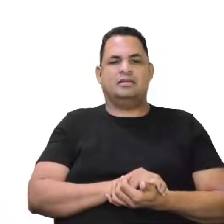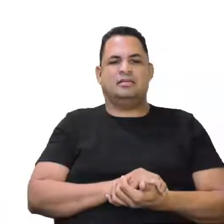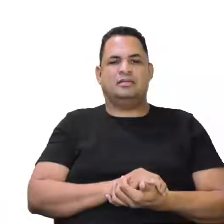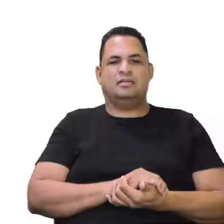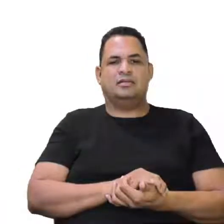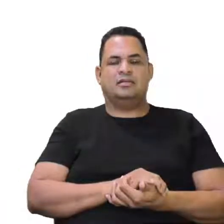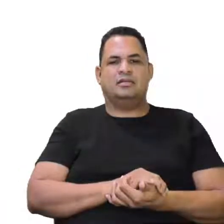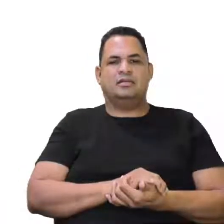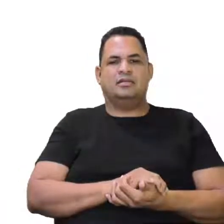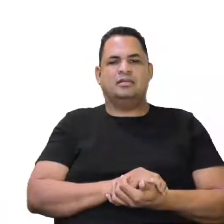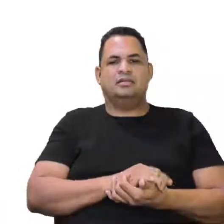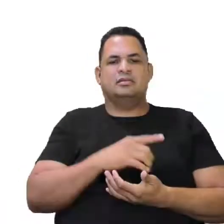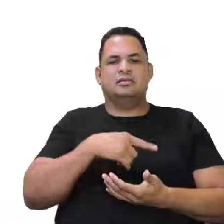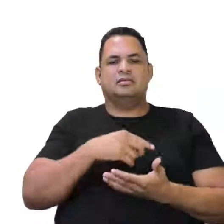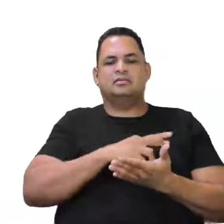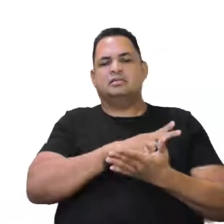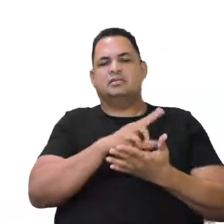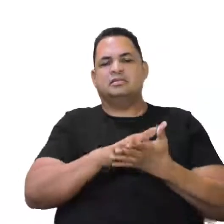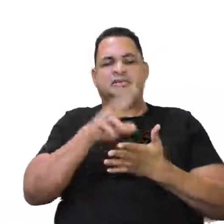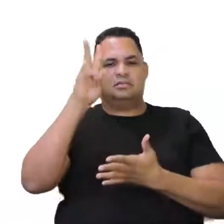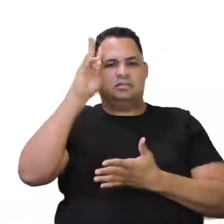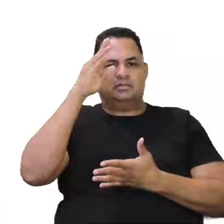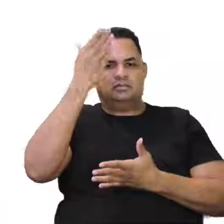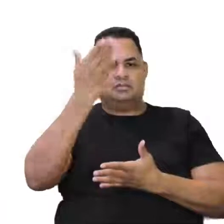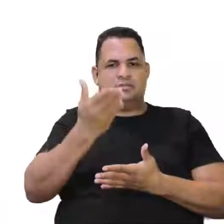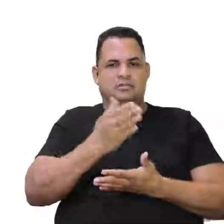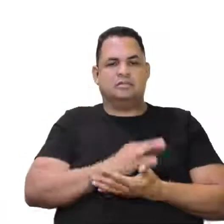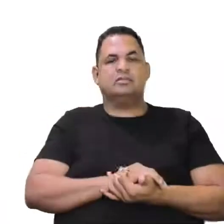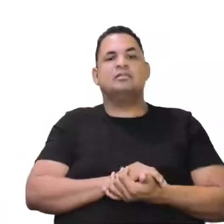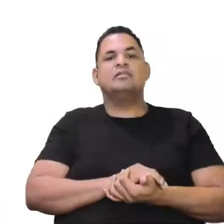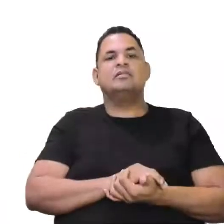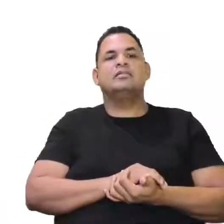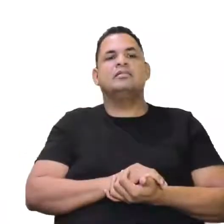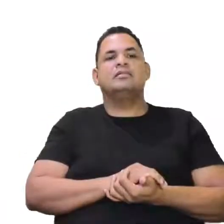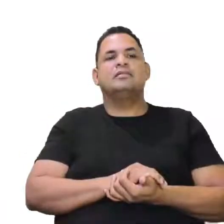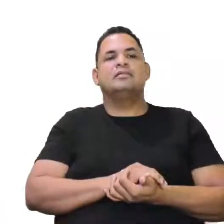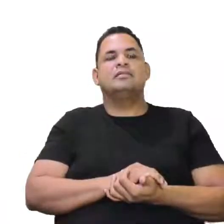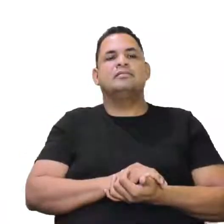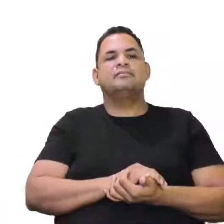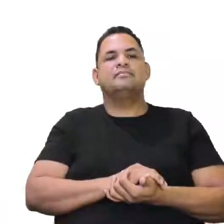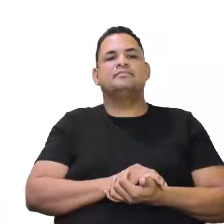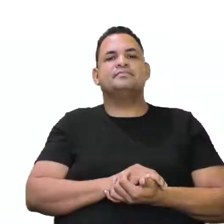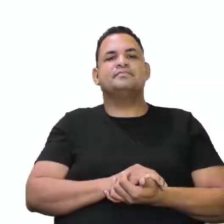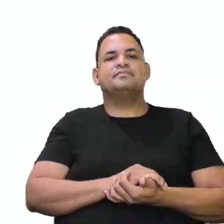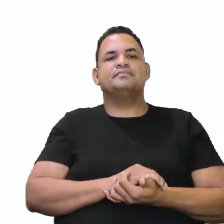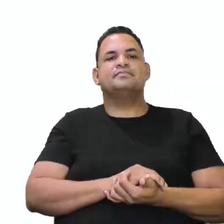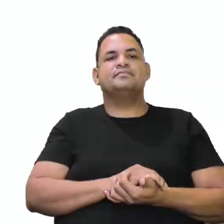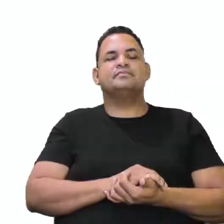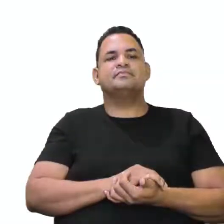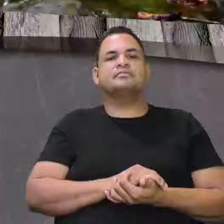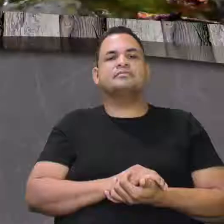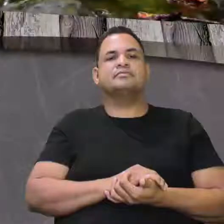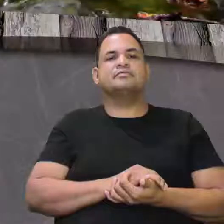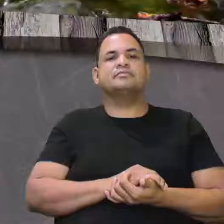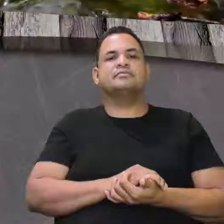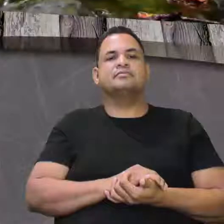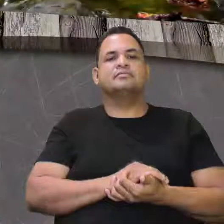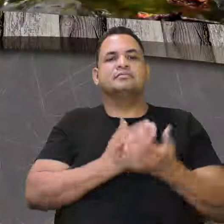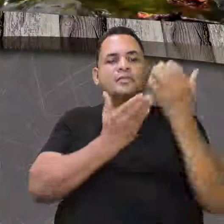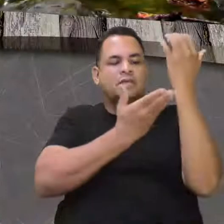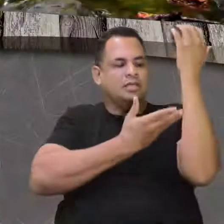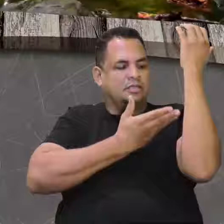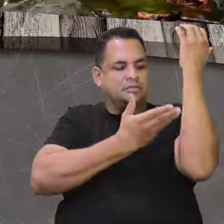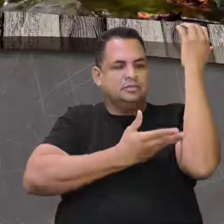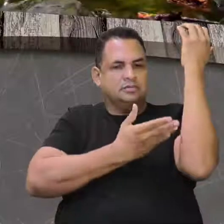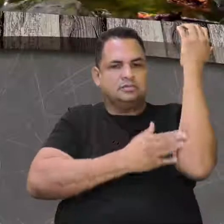Pois é. Tem muita história aí a respeito desse camaradinha, mas olha só. Olha aqui para mim. A seringueira, a